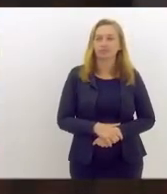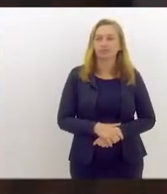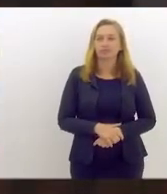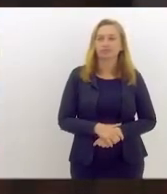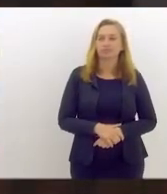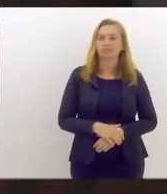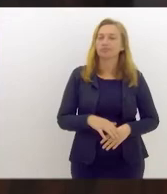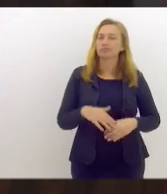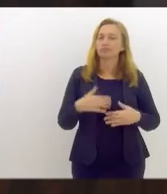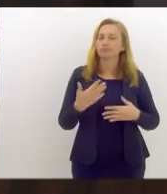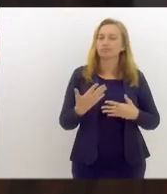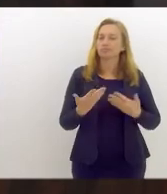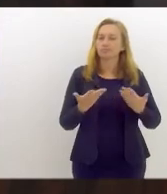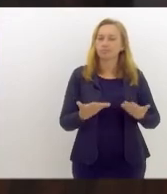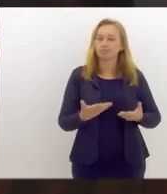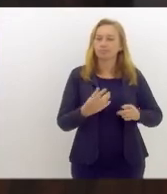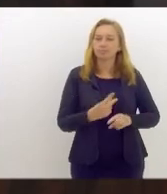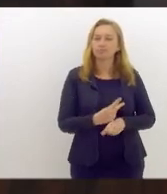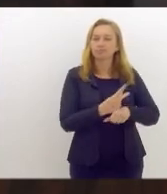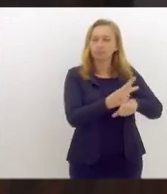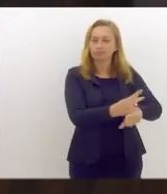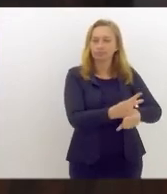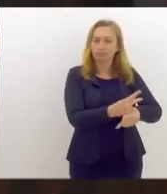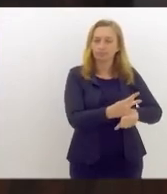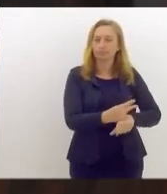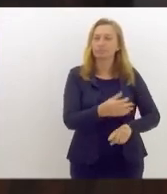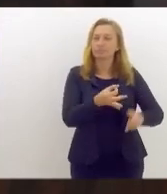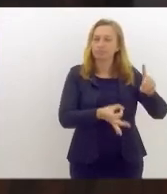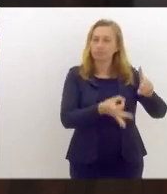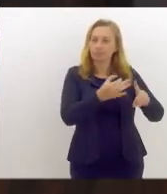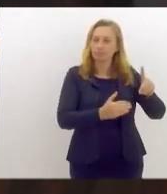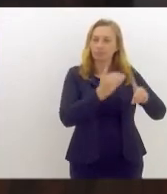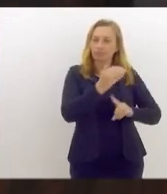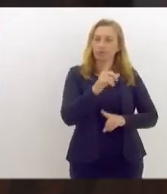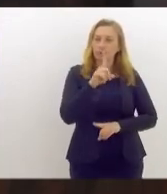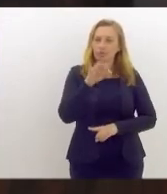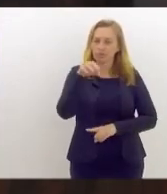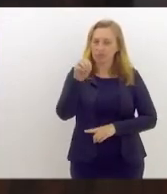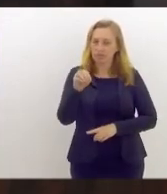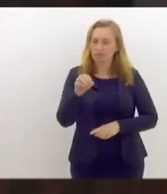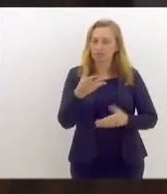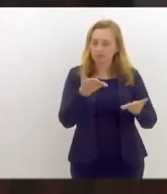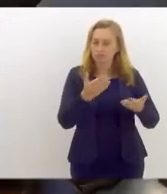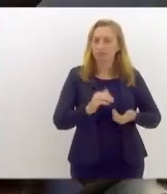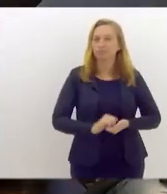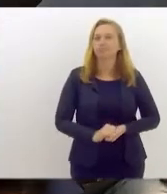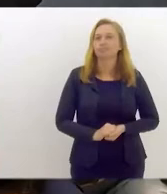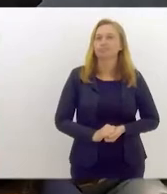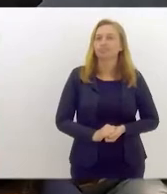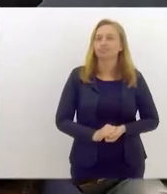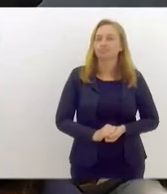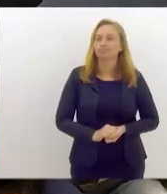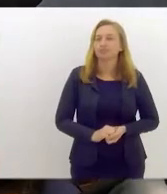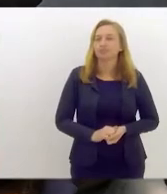tem uma honra de entregar o título ao Desembargador Luciano Silva Barreto por favor